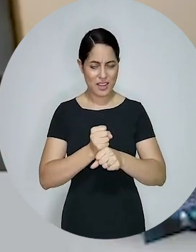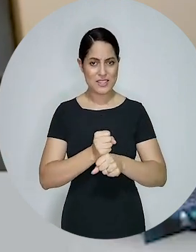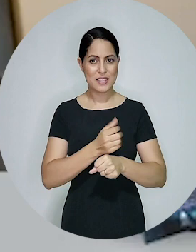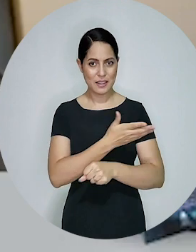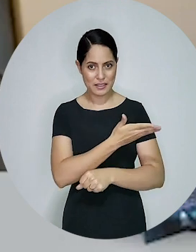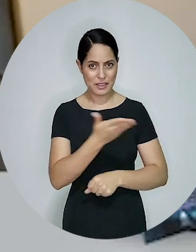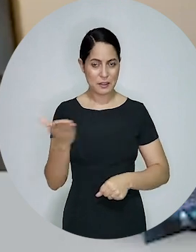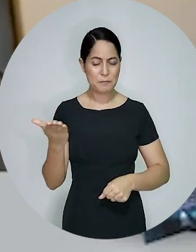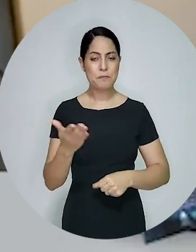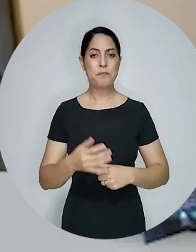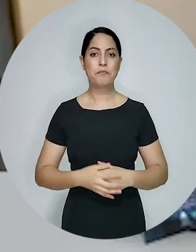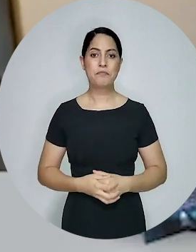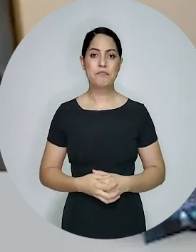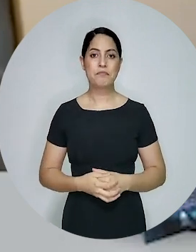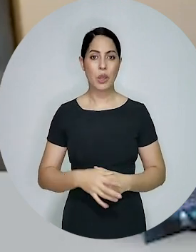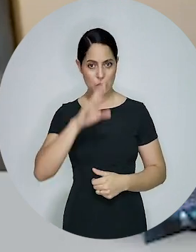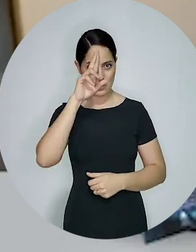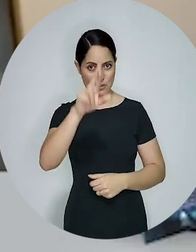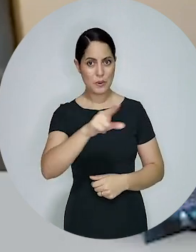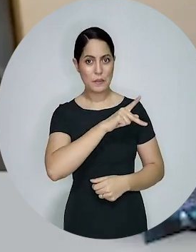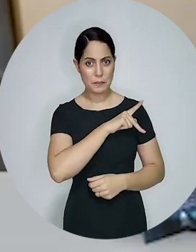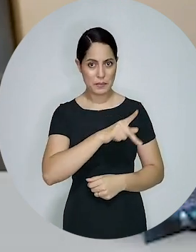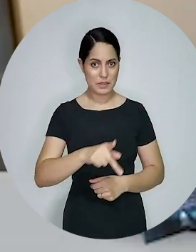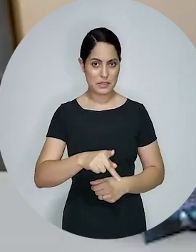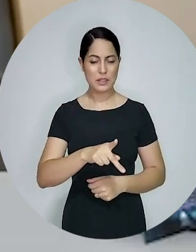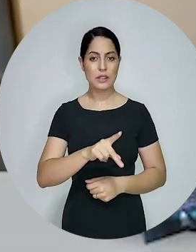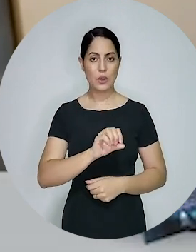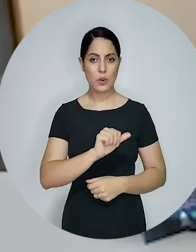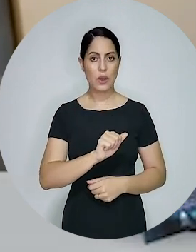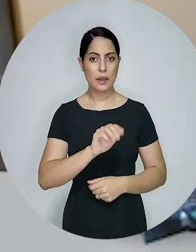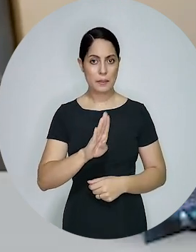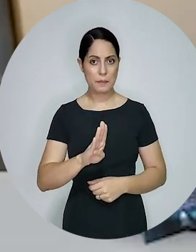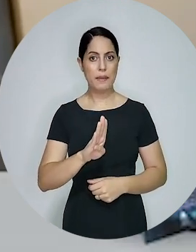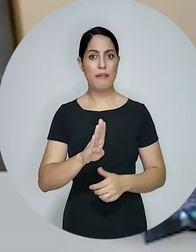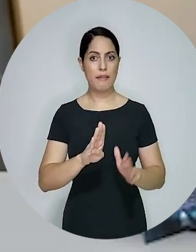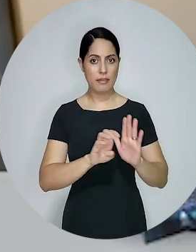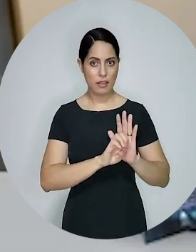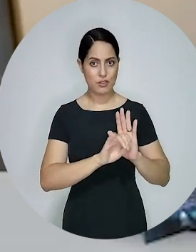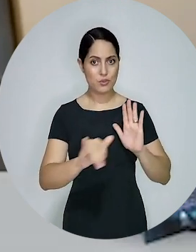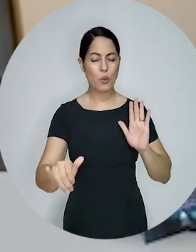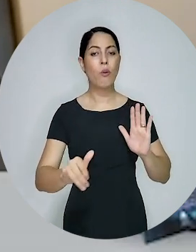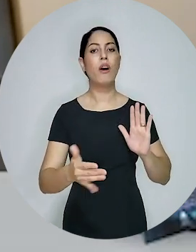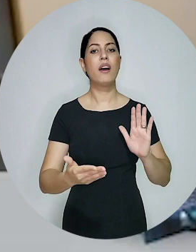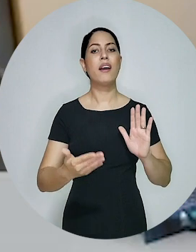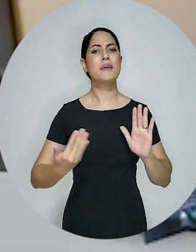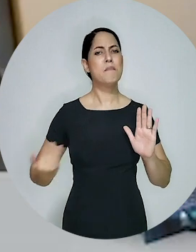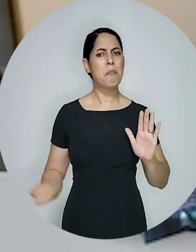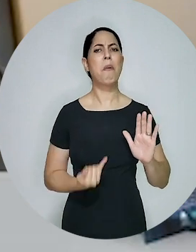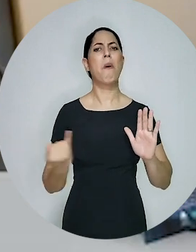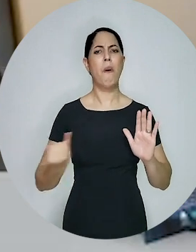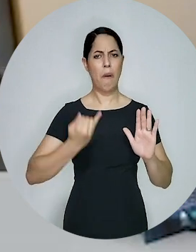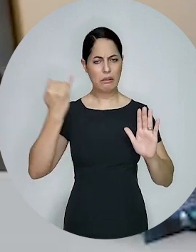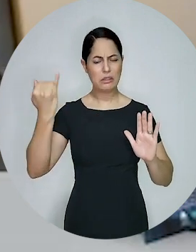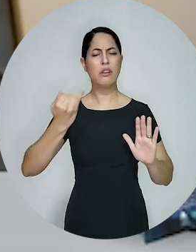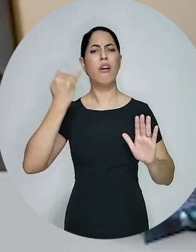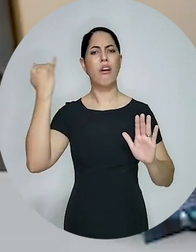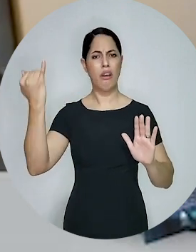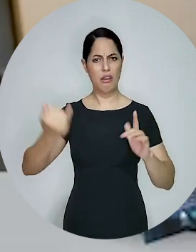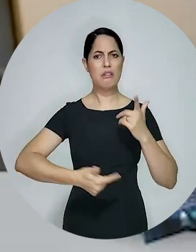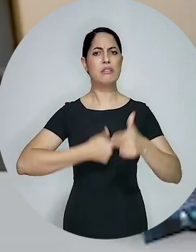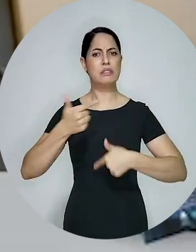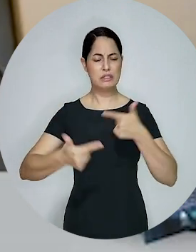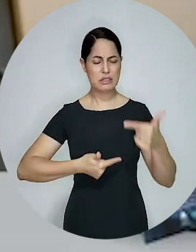neste triênio, onde você, na condição de presidente da OAB Editora, trabalhou de